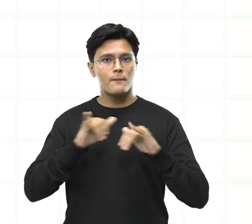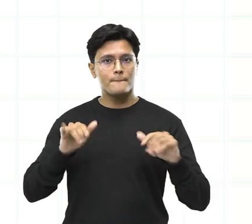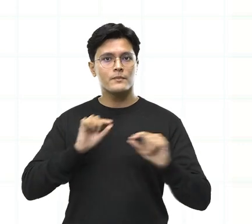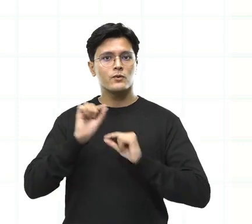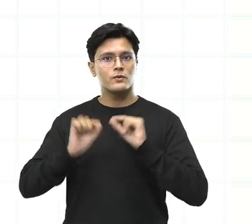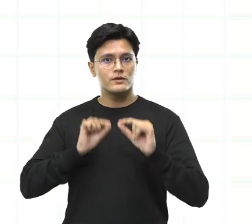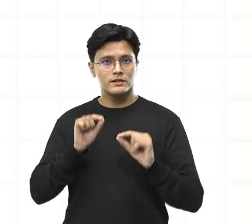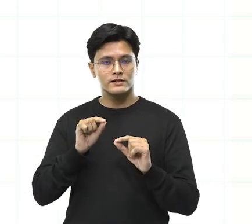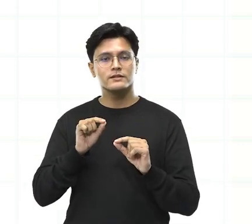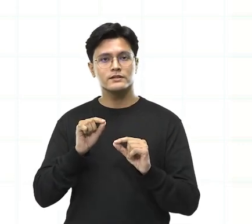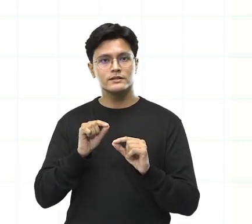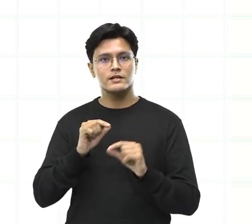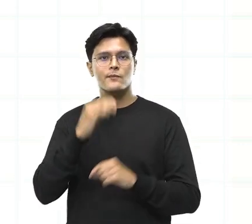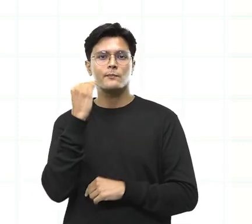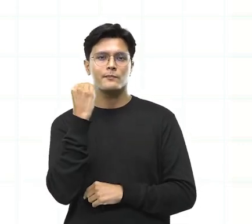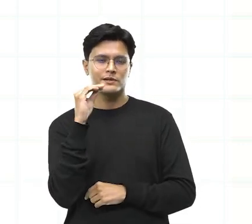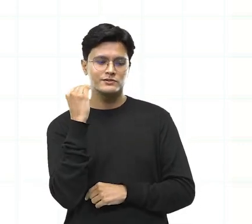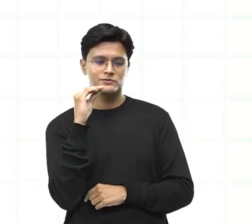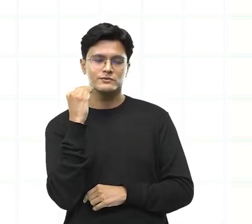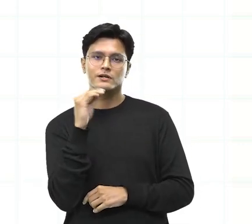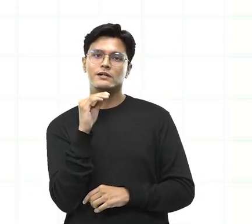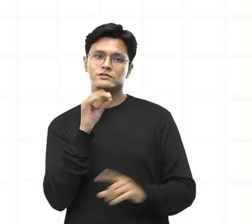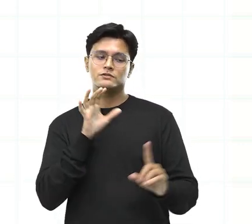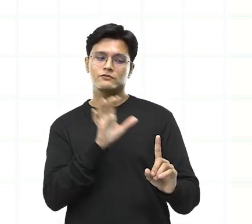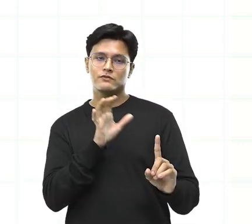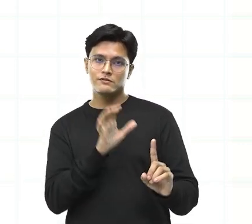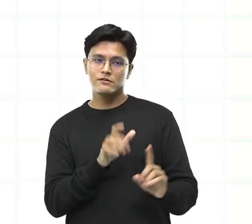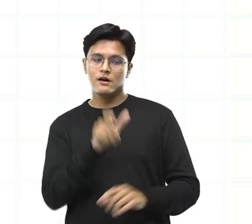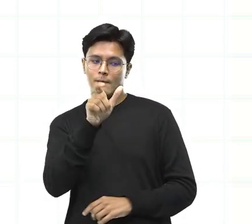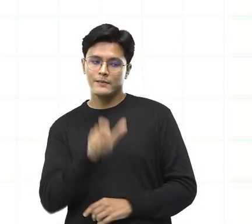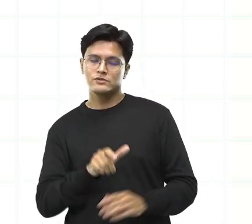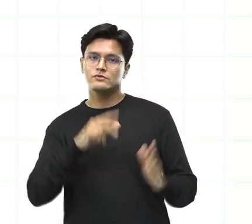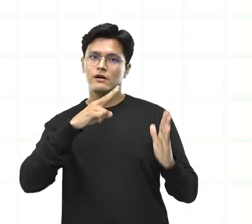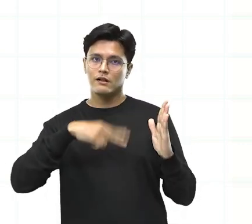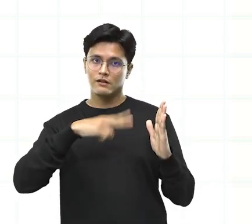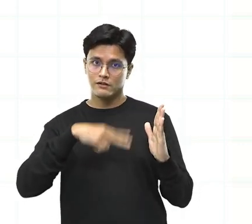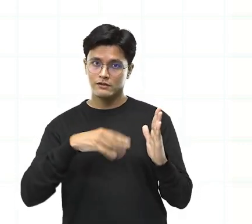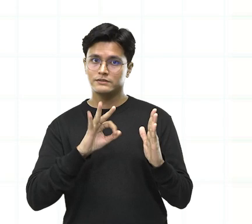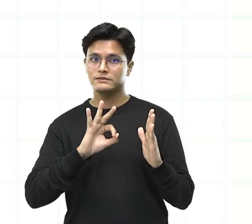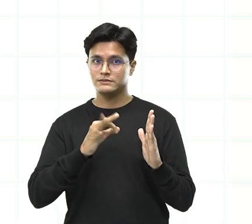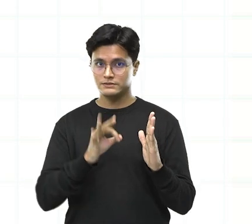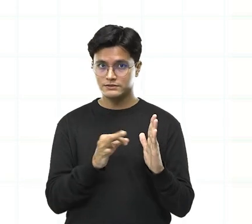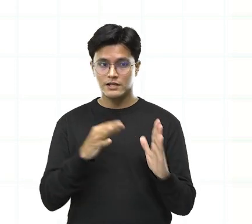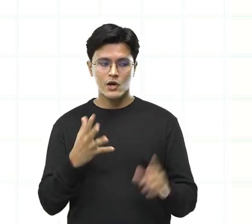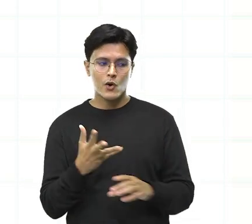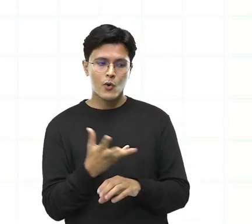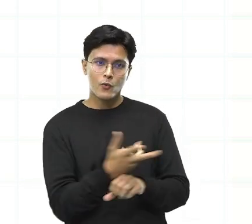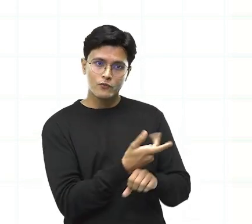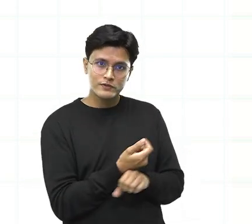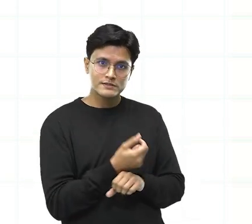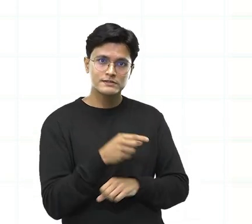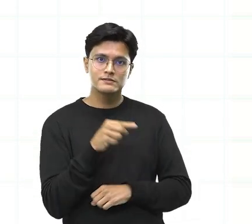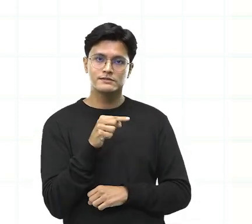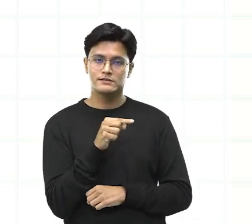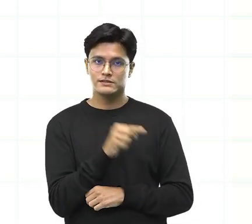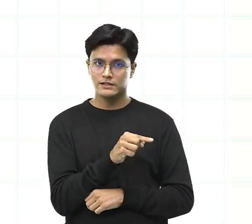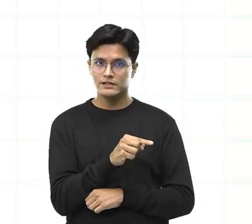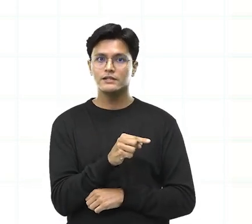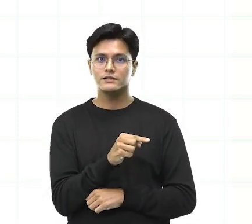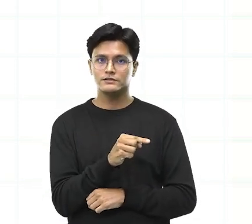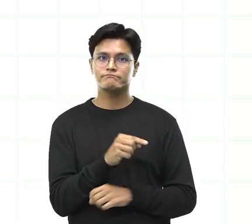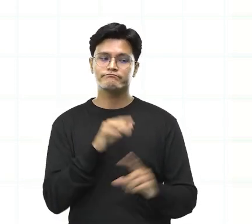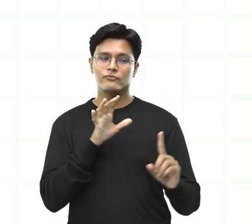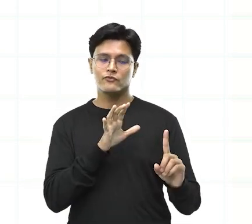para vocês, ó. Persuadir o leitor. Ou seja, tentar convencer o